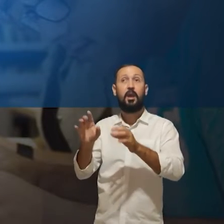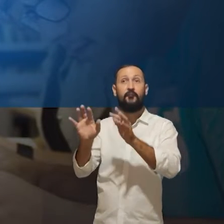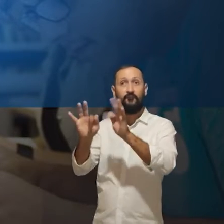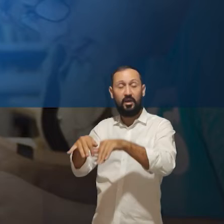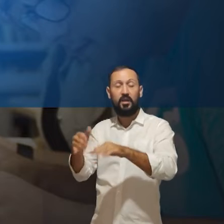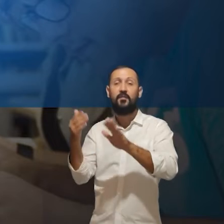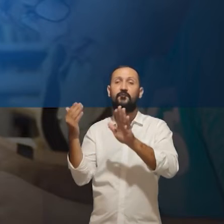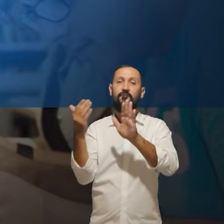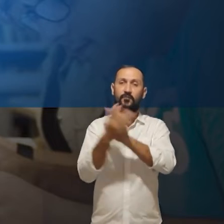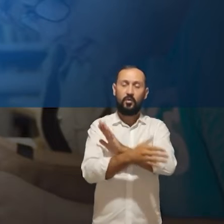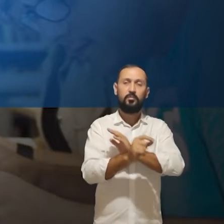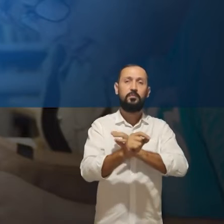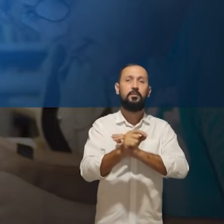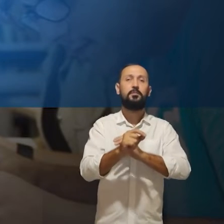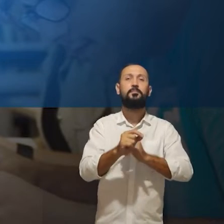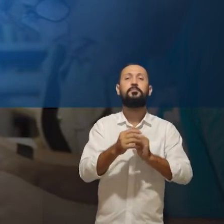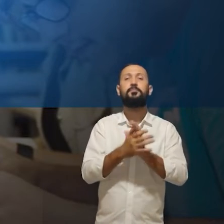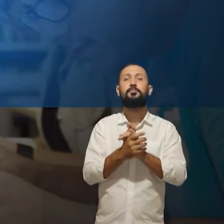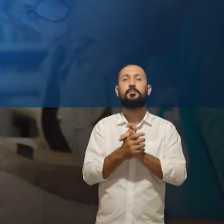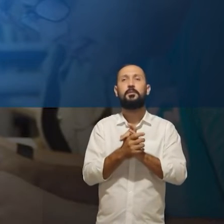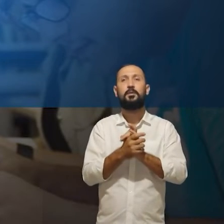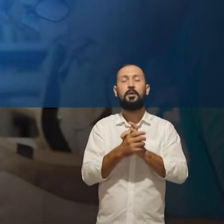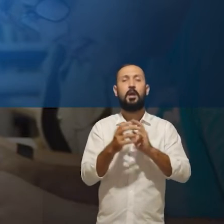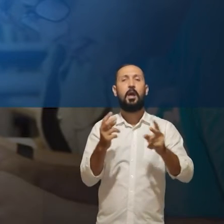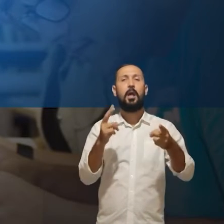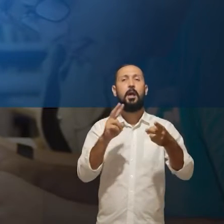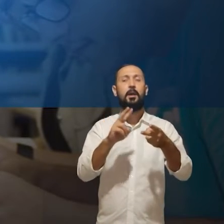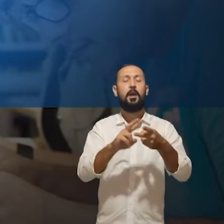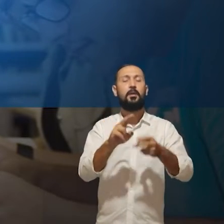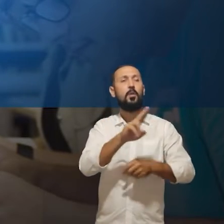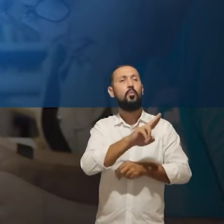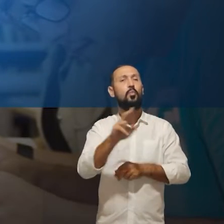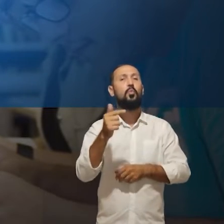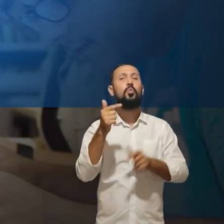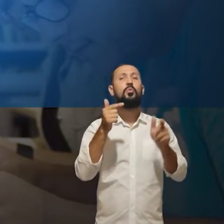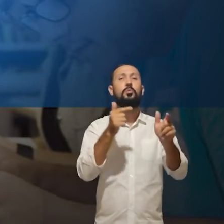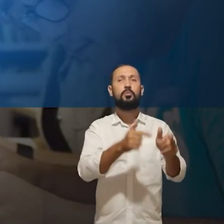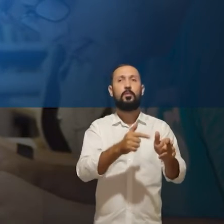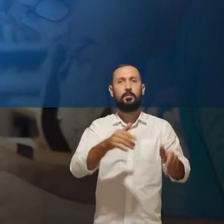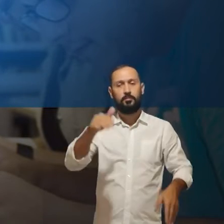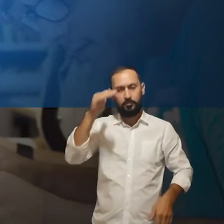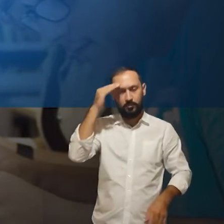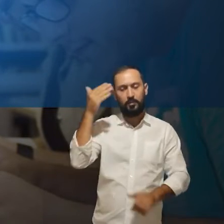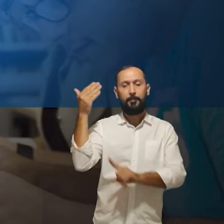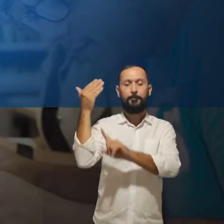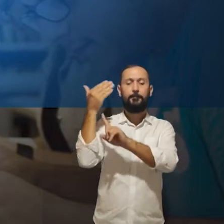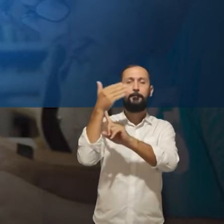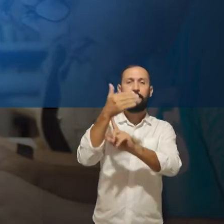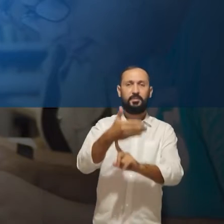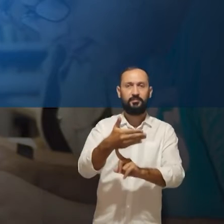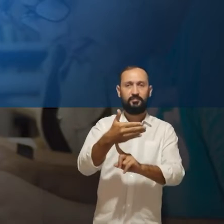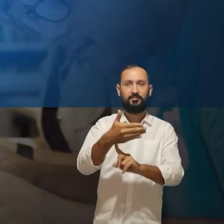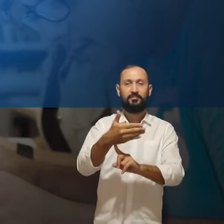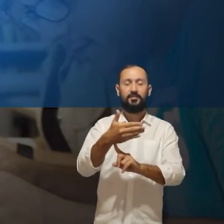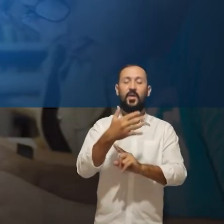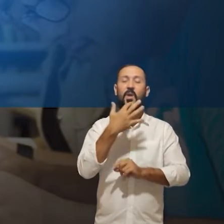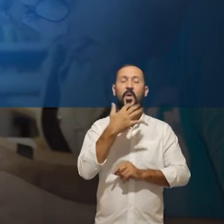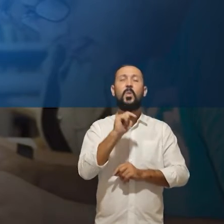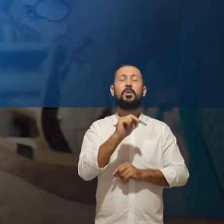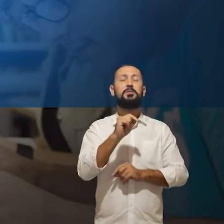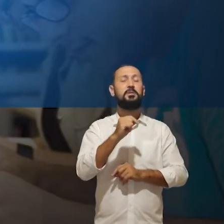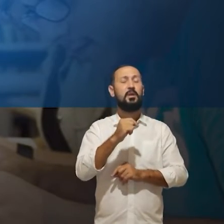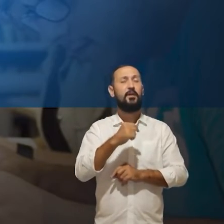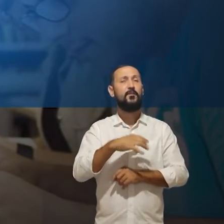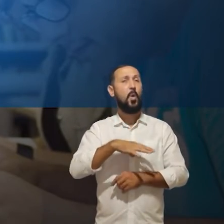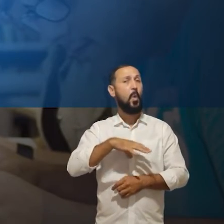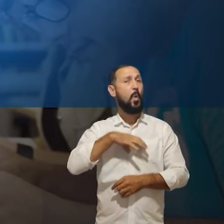do Paraguai, o exército paraguaio outorga a ela o título de Madrinha da Bandeira Nacional,